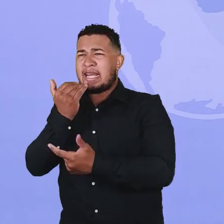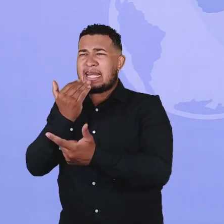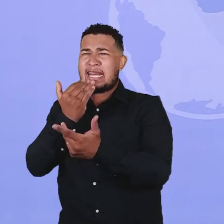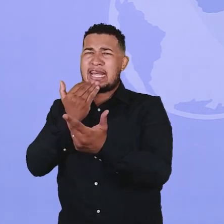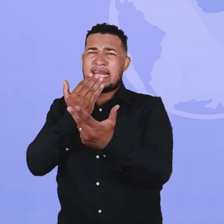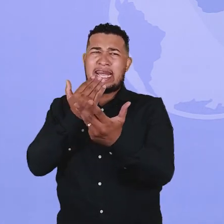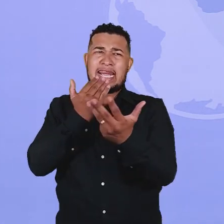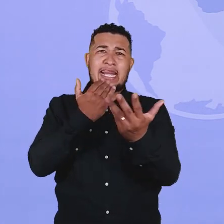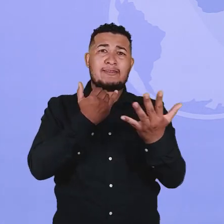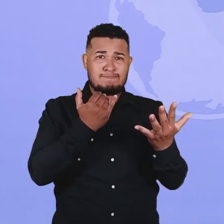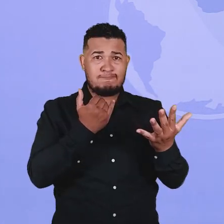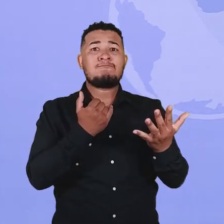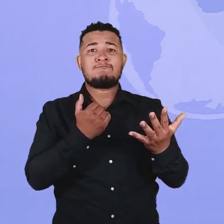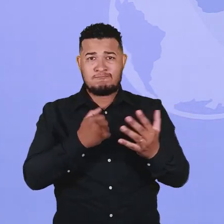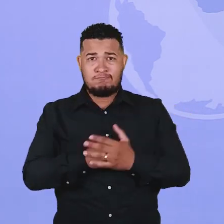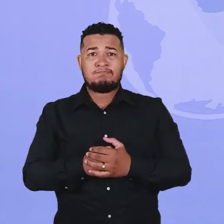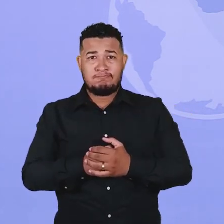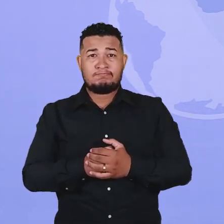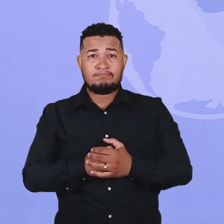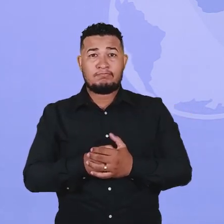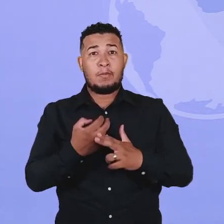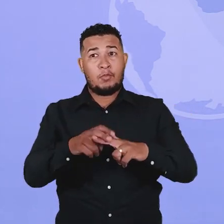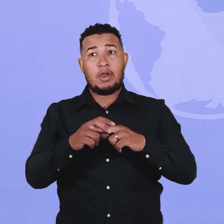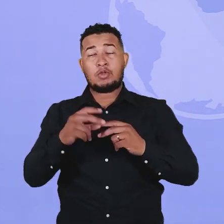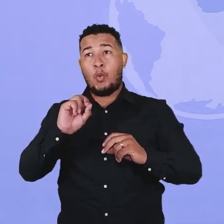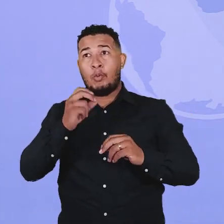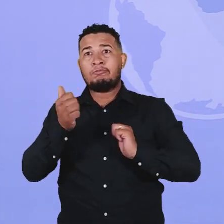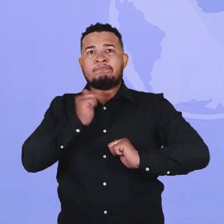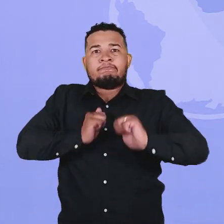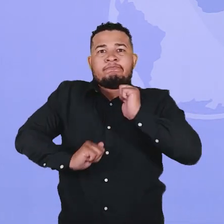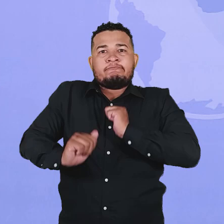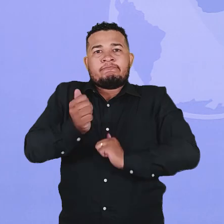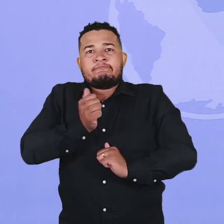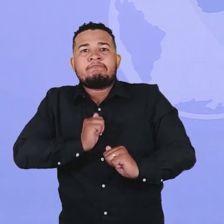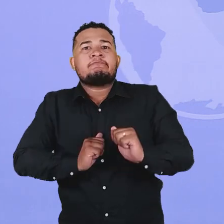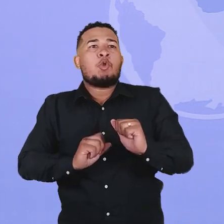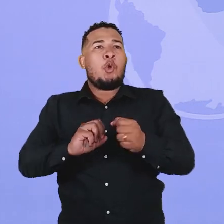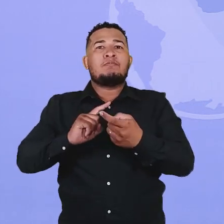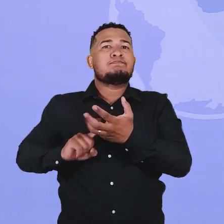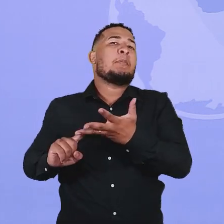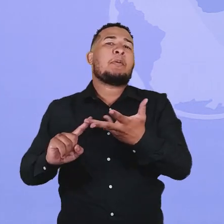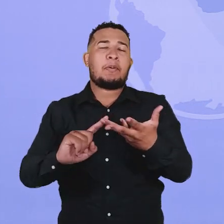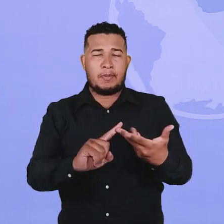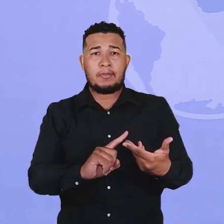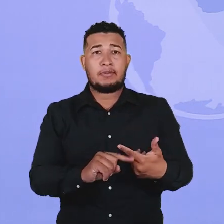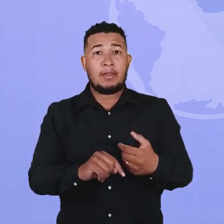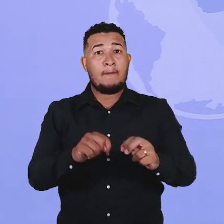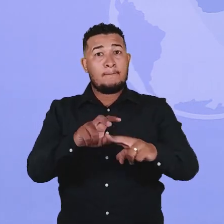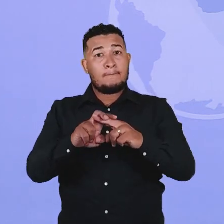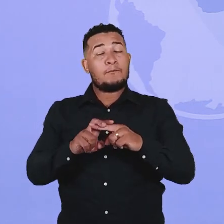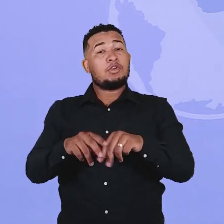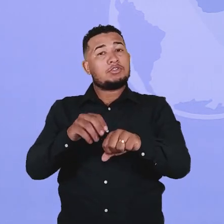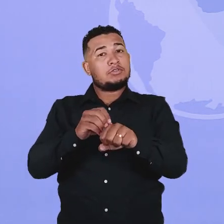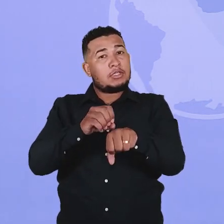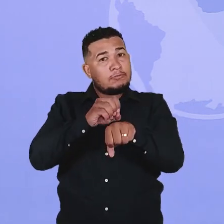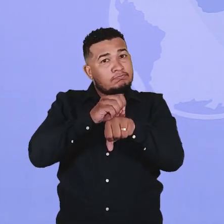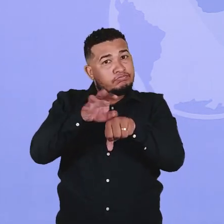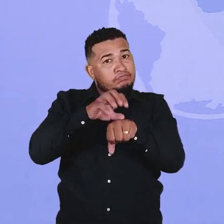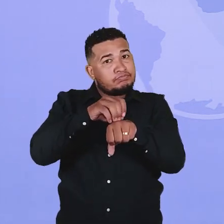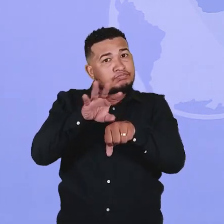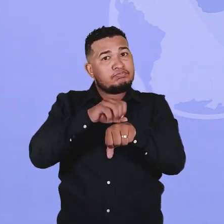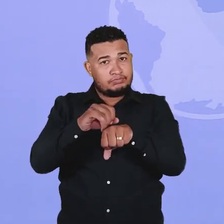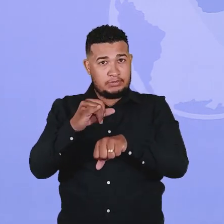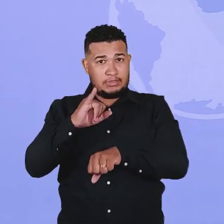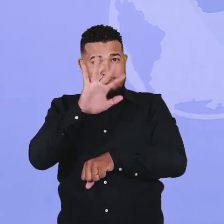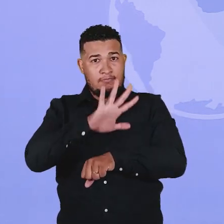essa ingestão compulsiva de alimentos por questões de ansiedade e outros fatores. E por isso que é importante essa dica